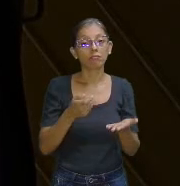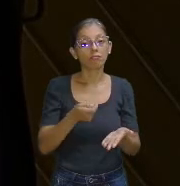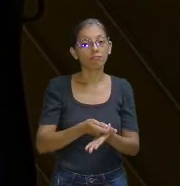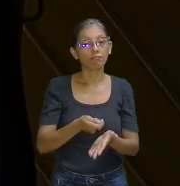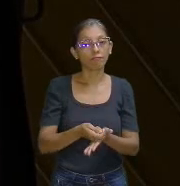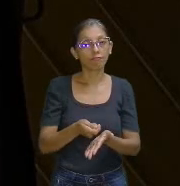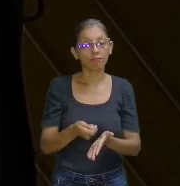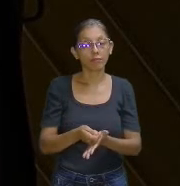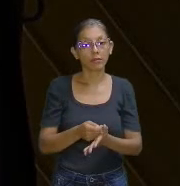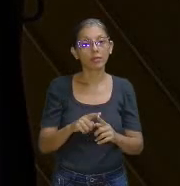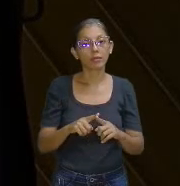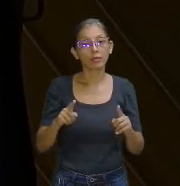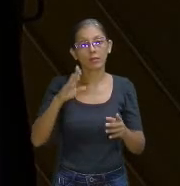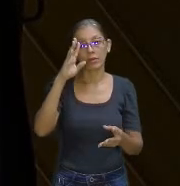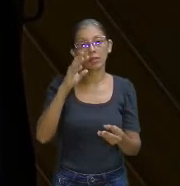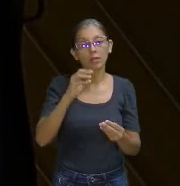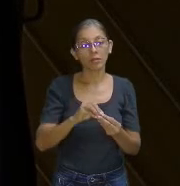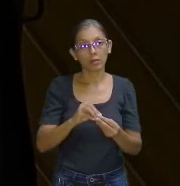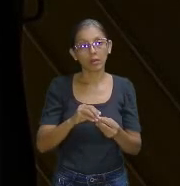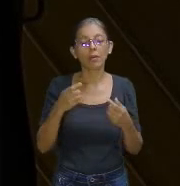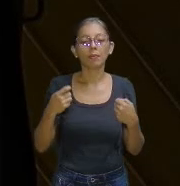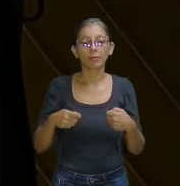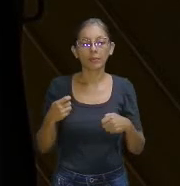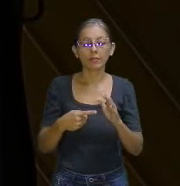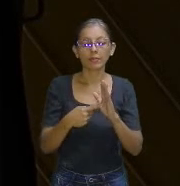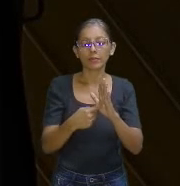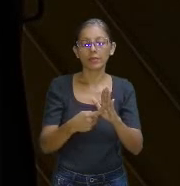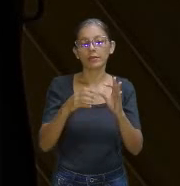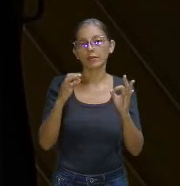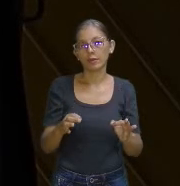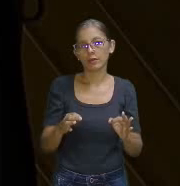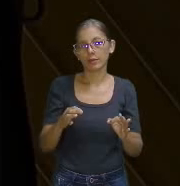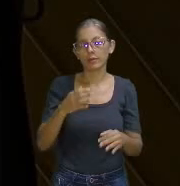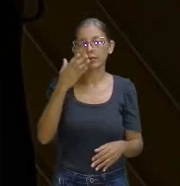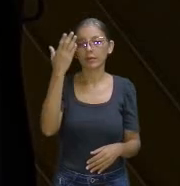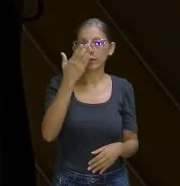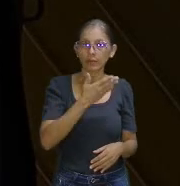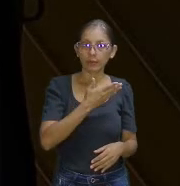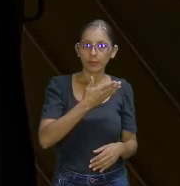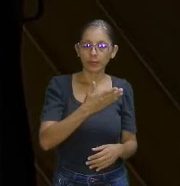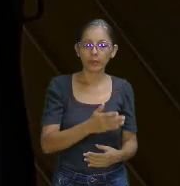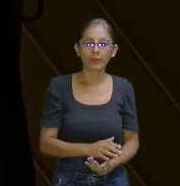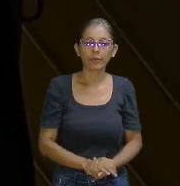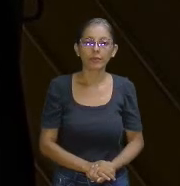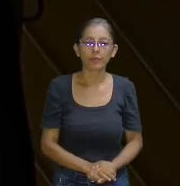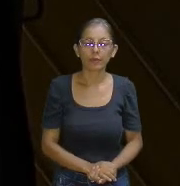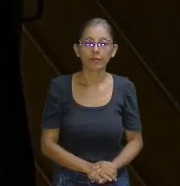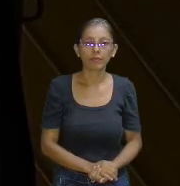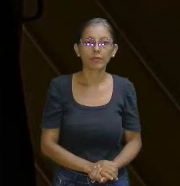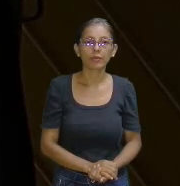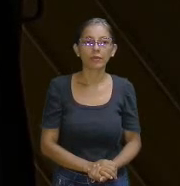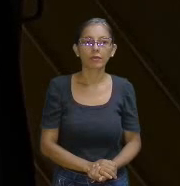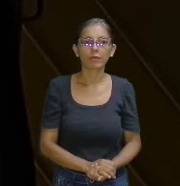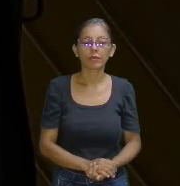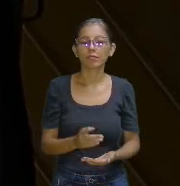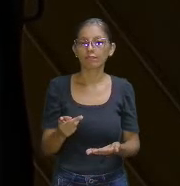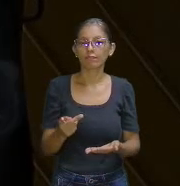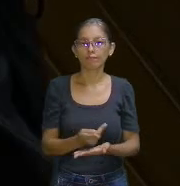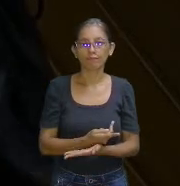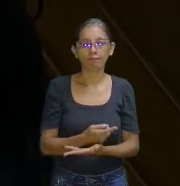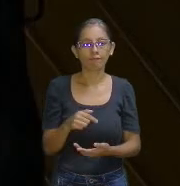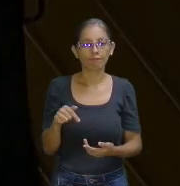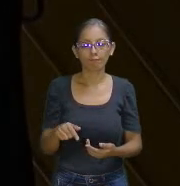Mas tal conclusão depende de comprovação efetiva da natureza simulada da candidatura, que não aconteceu no presente